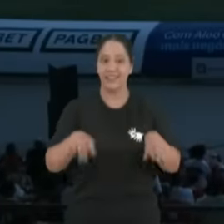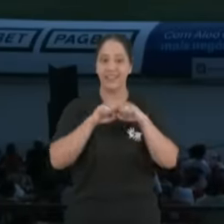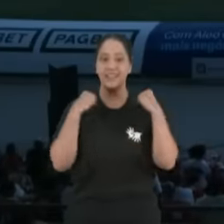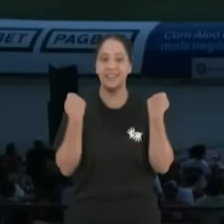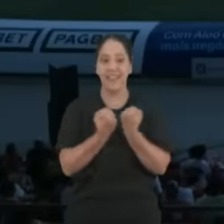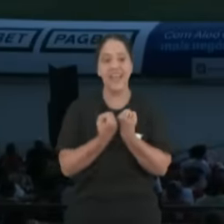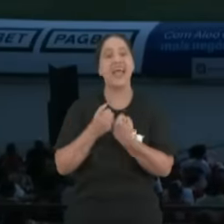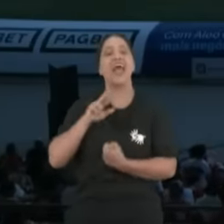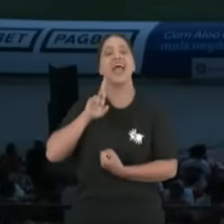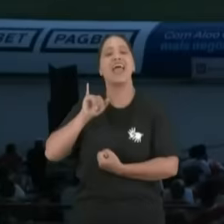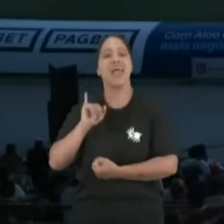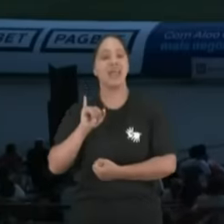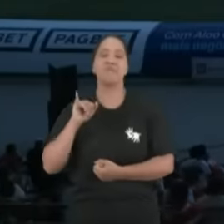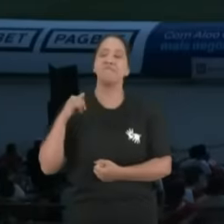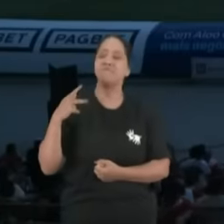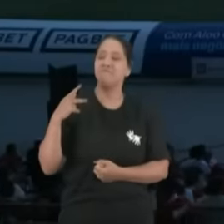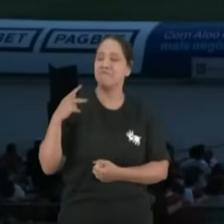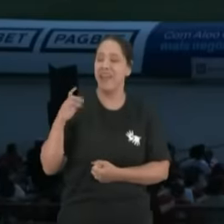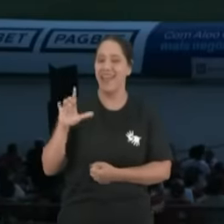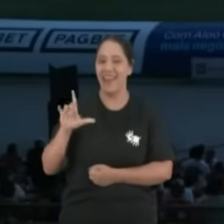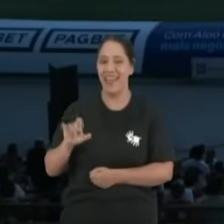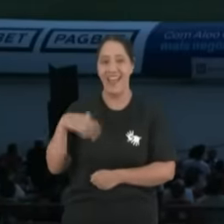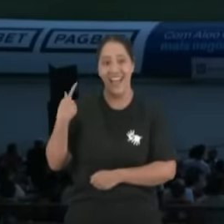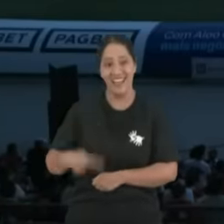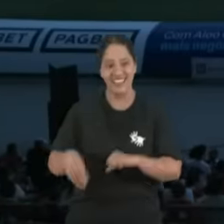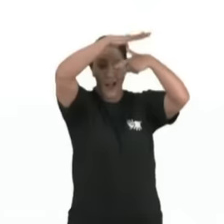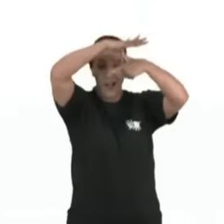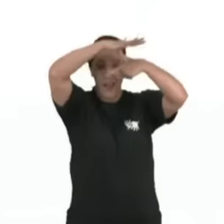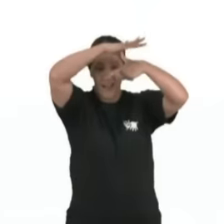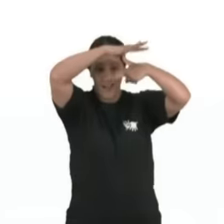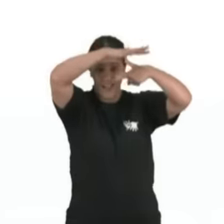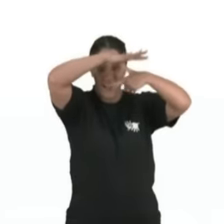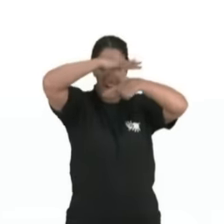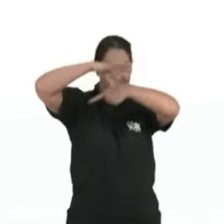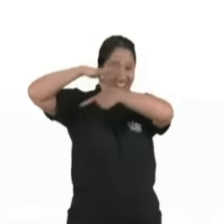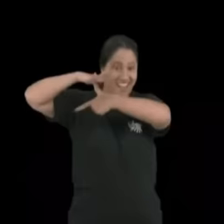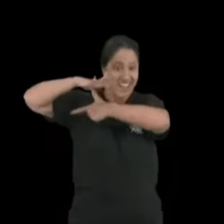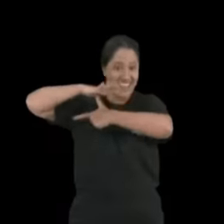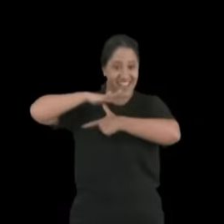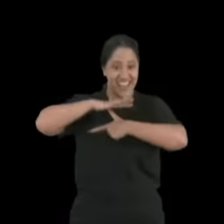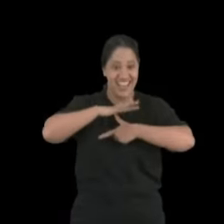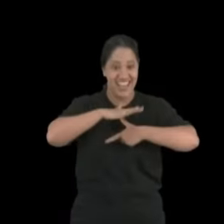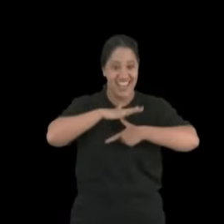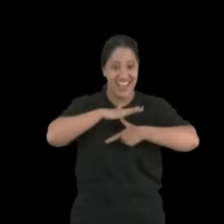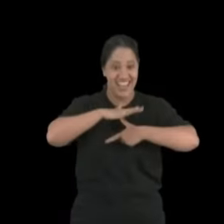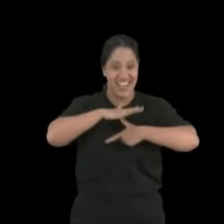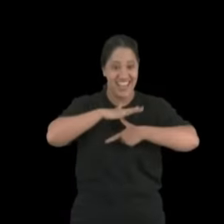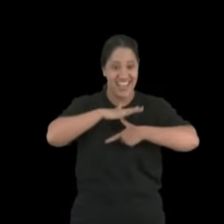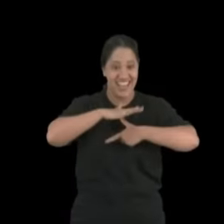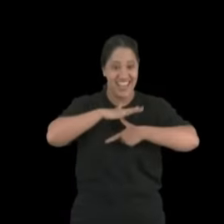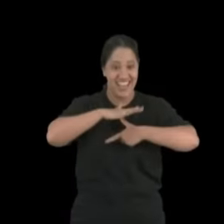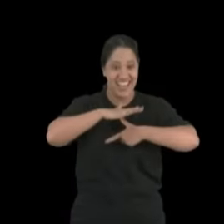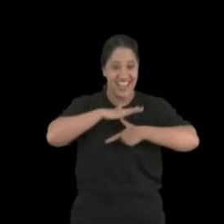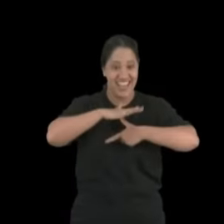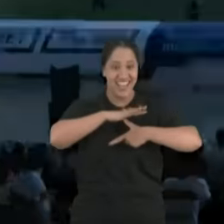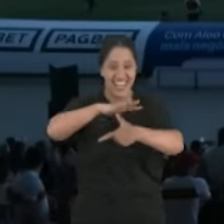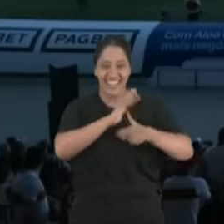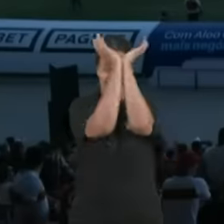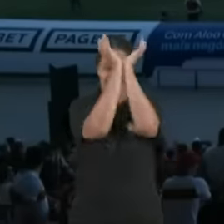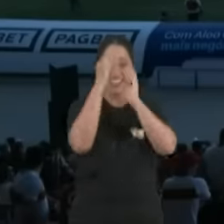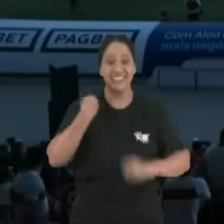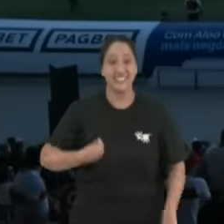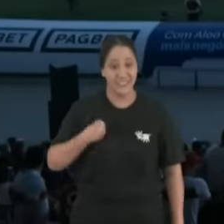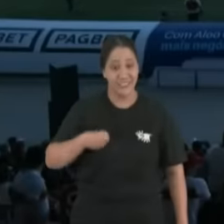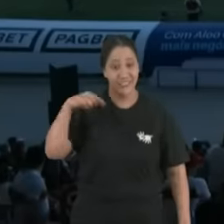como Trapichão, no bairro do Trapiche da Barra, na casa do campeonato, viu, gente? É, rapaz, daqui a pouquinho a gente vai estar aqui